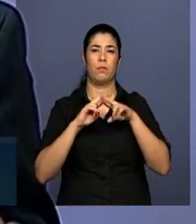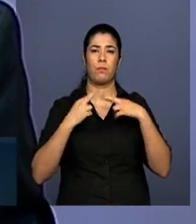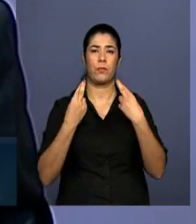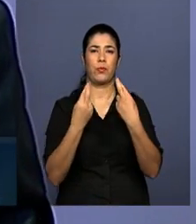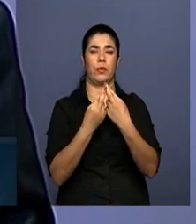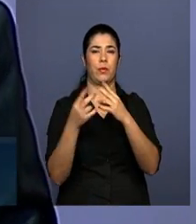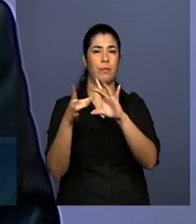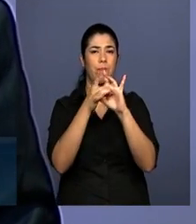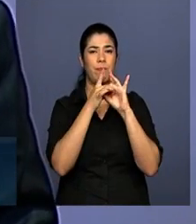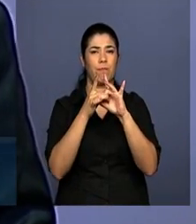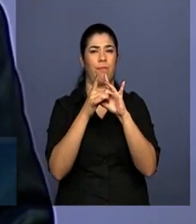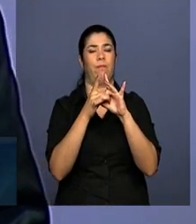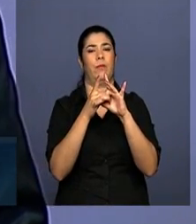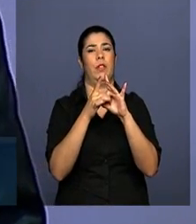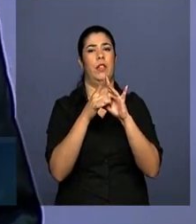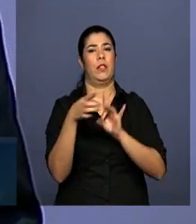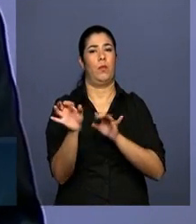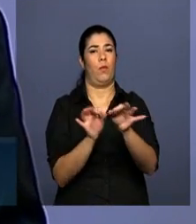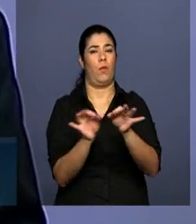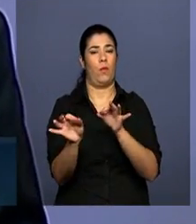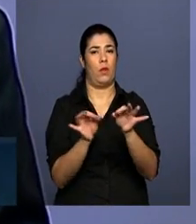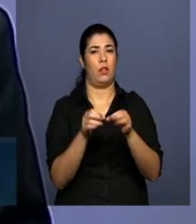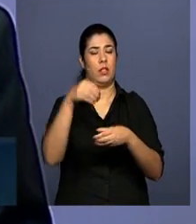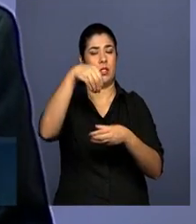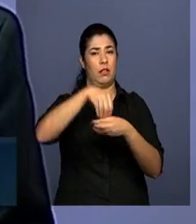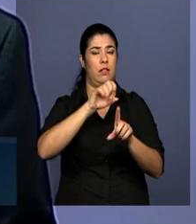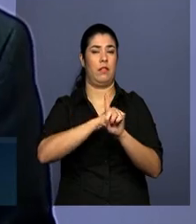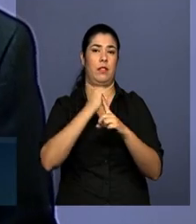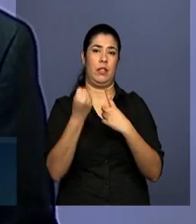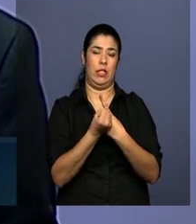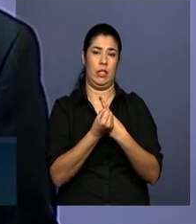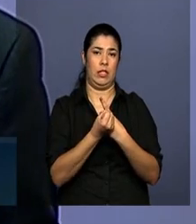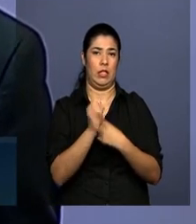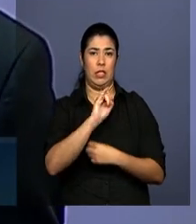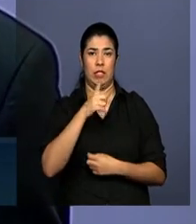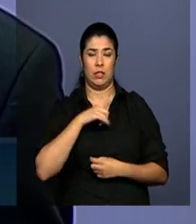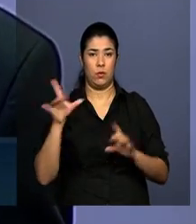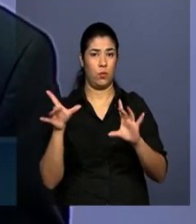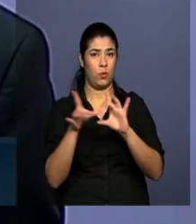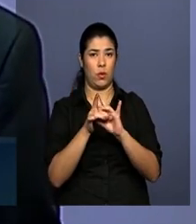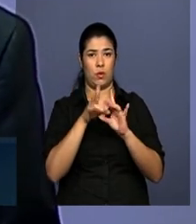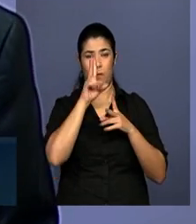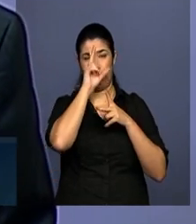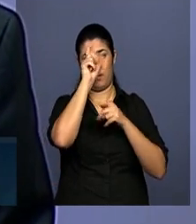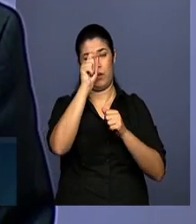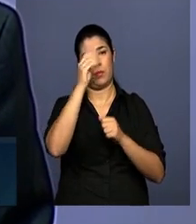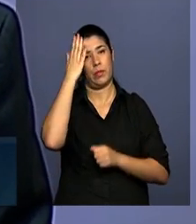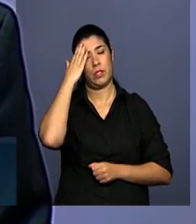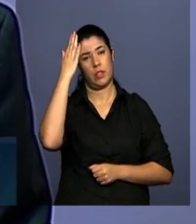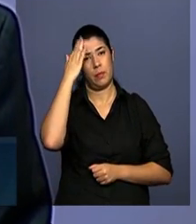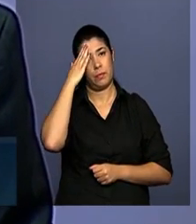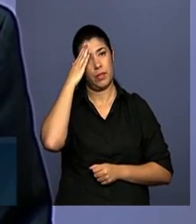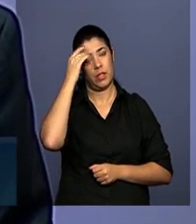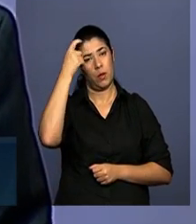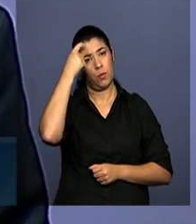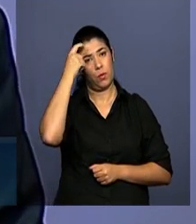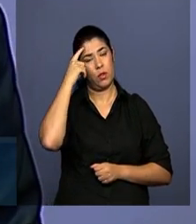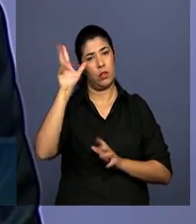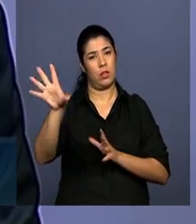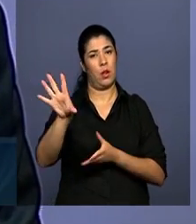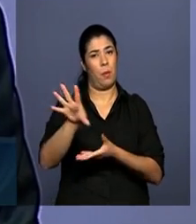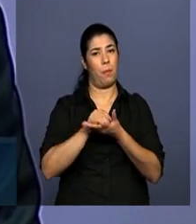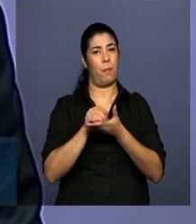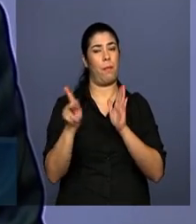toda uma rede que envolve as organizações da sociedade que, se não forem fortalecidas e não tiverem ciência e se